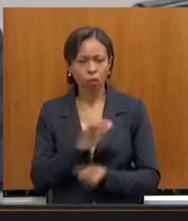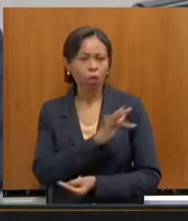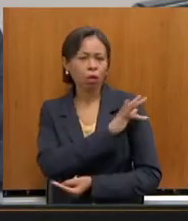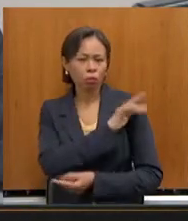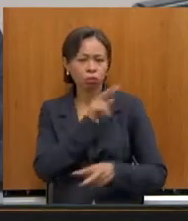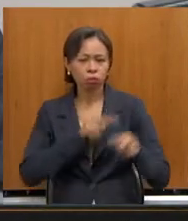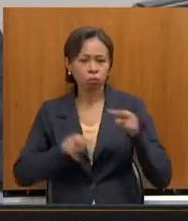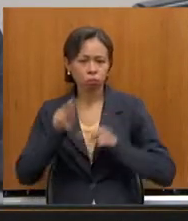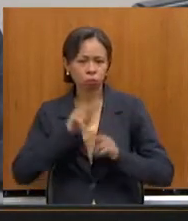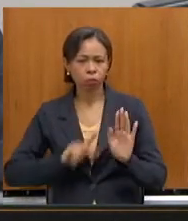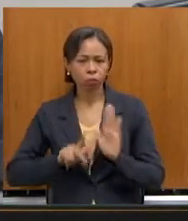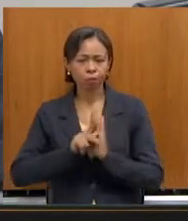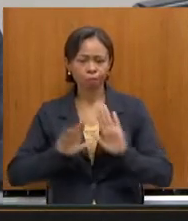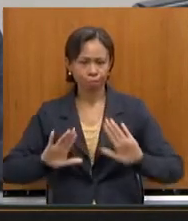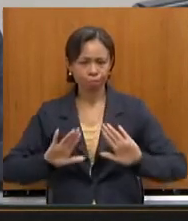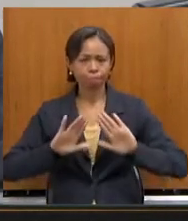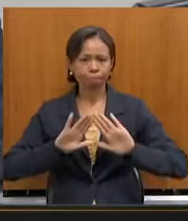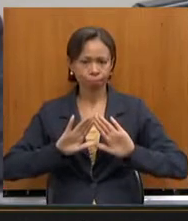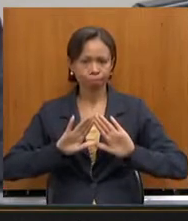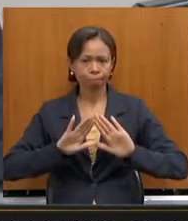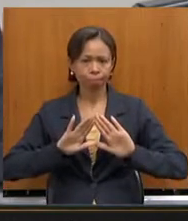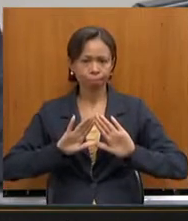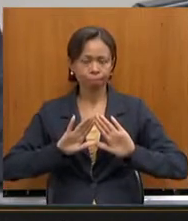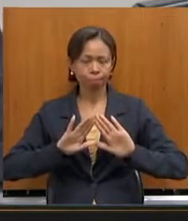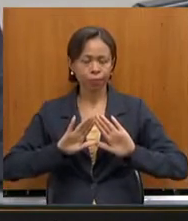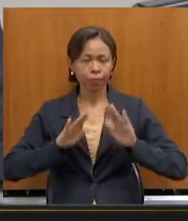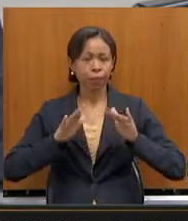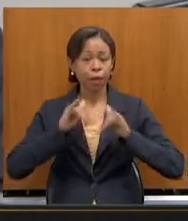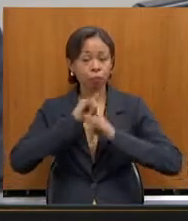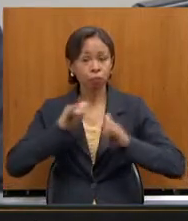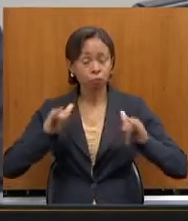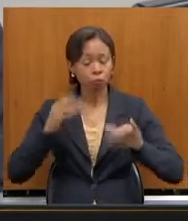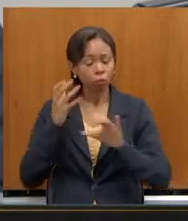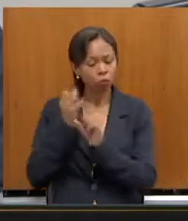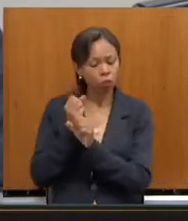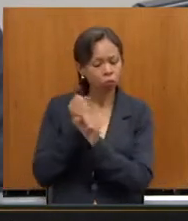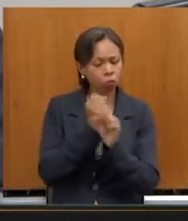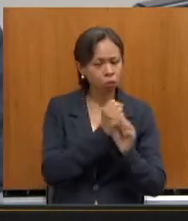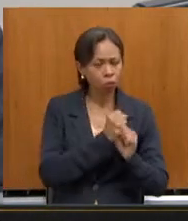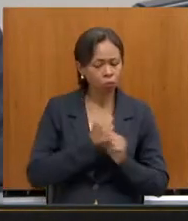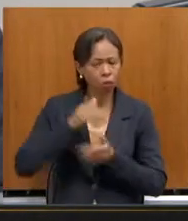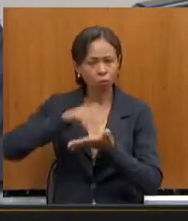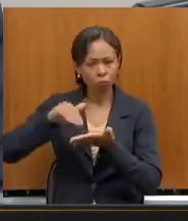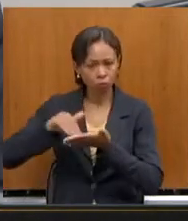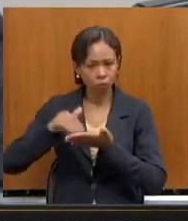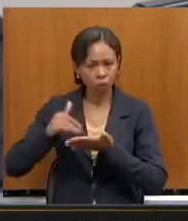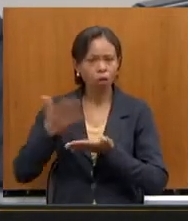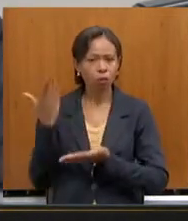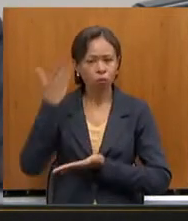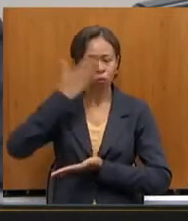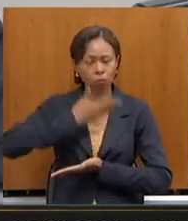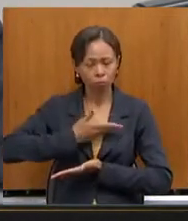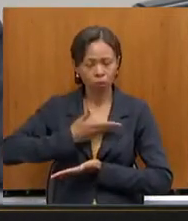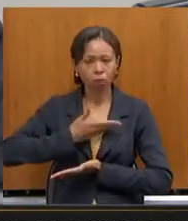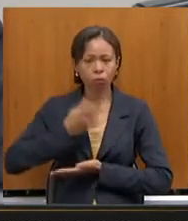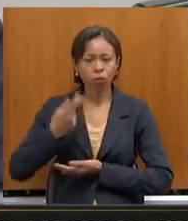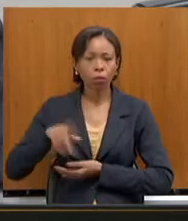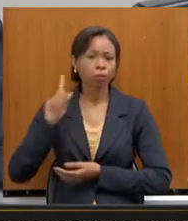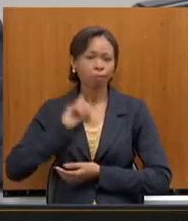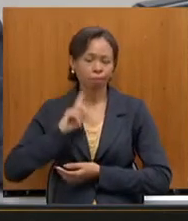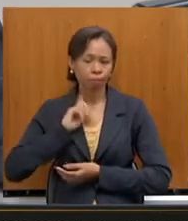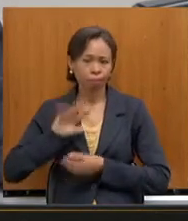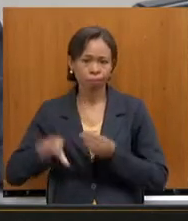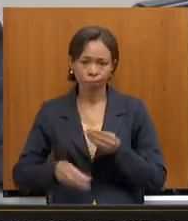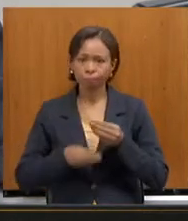que é o processo de prestação de contas instituída em Minas Gerais pela Emenda à constituição do estado número